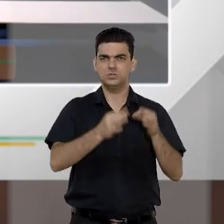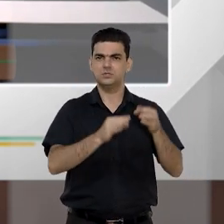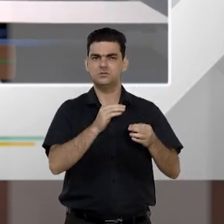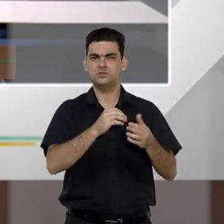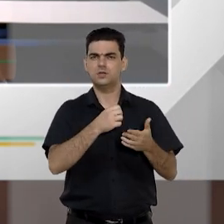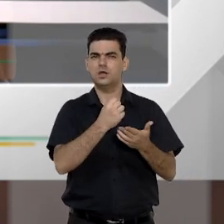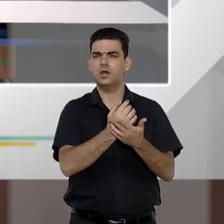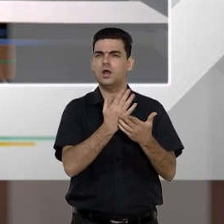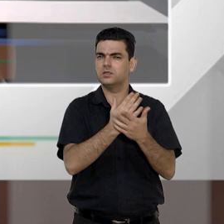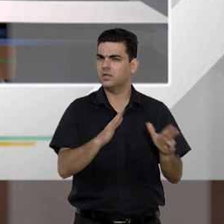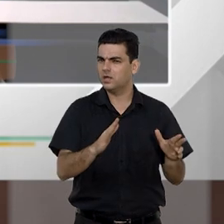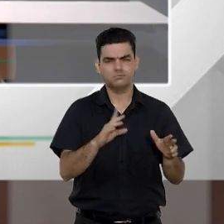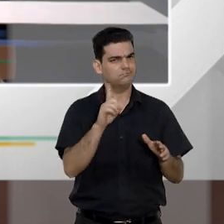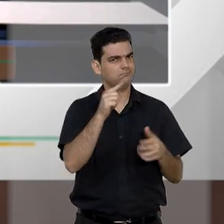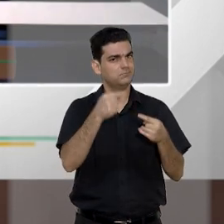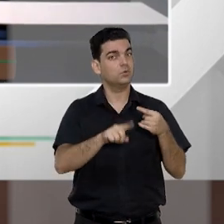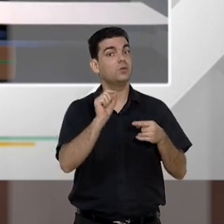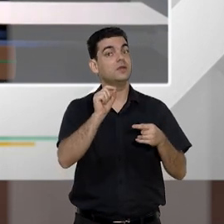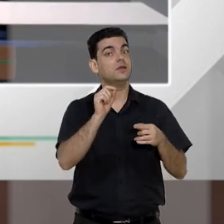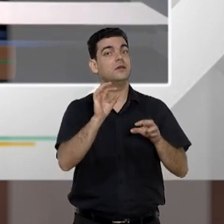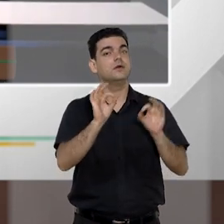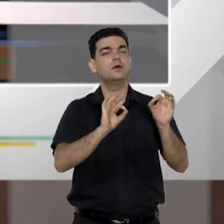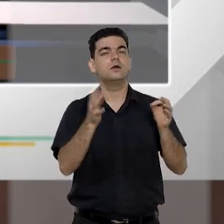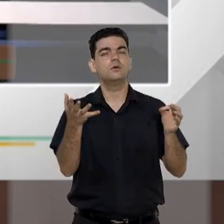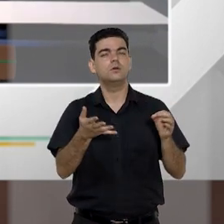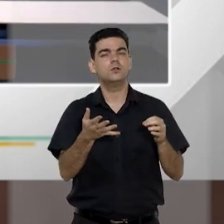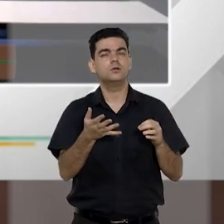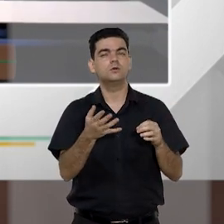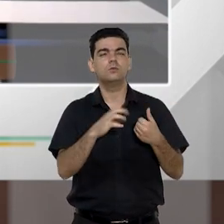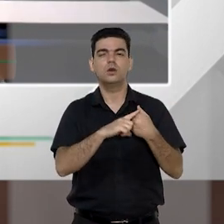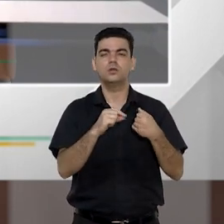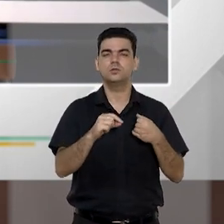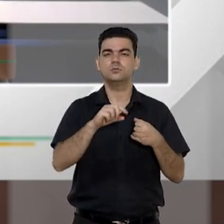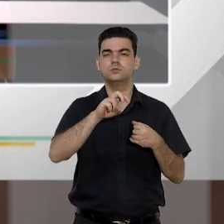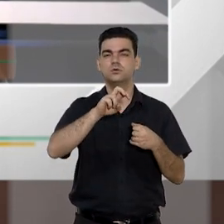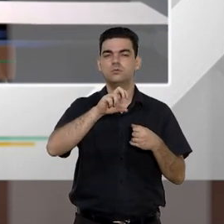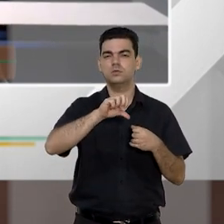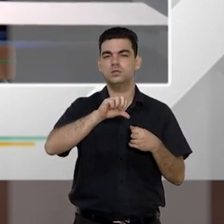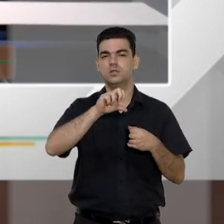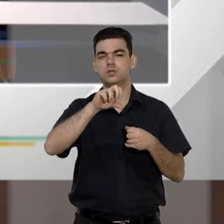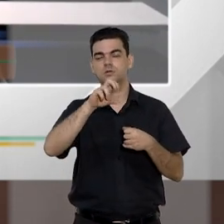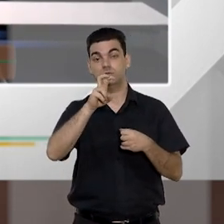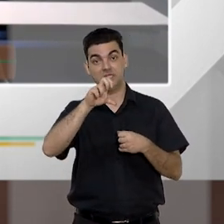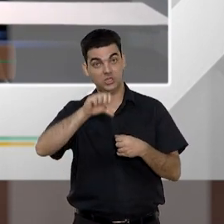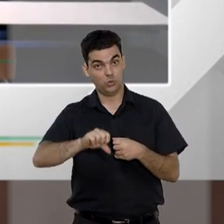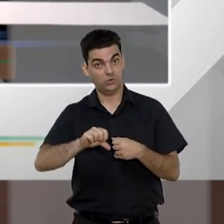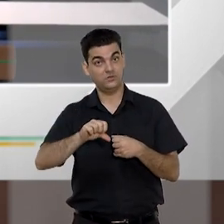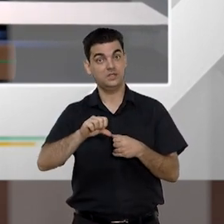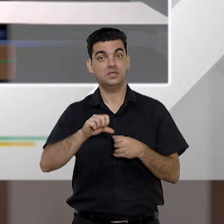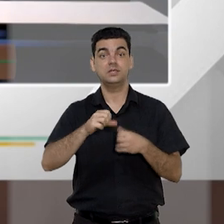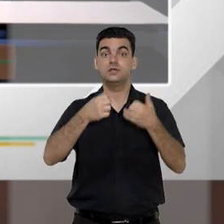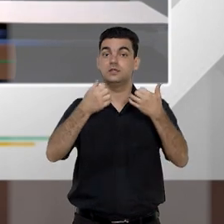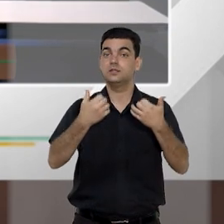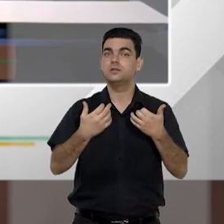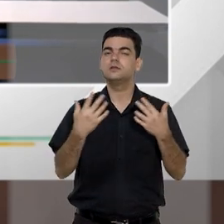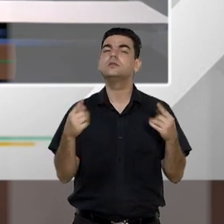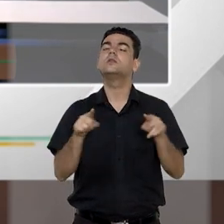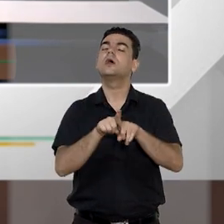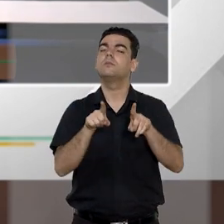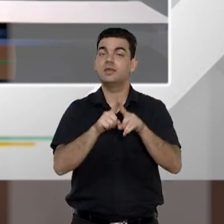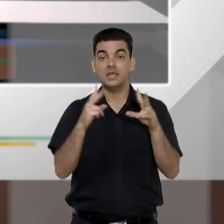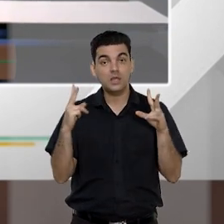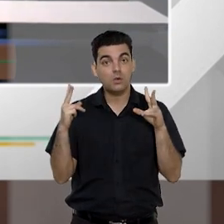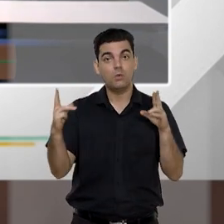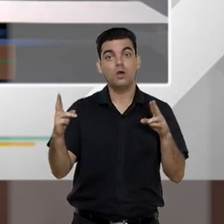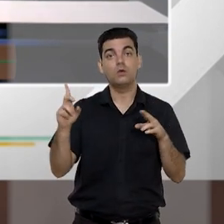ação rescisória nos juizados especiais federais, porque se aplica, subsidiariamente nesse caso, o artigo 59 da Lei 9.099,